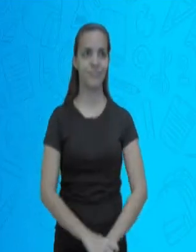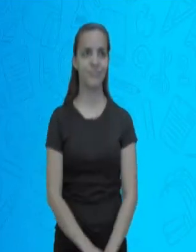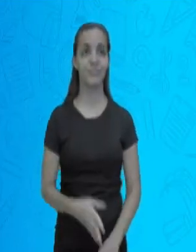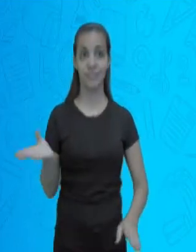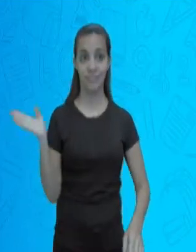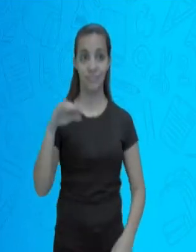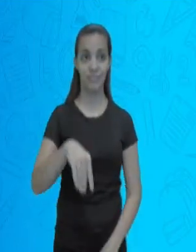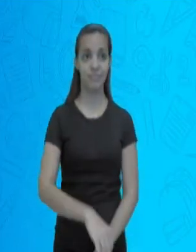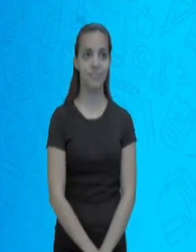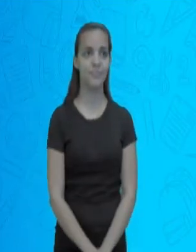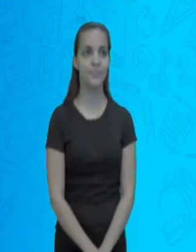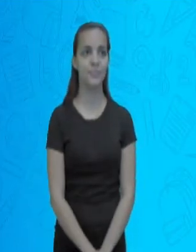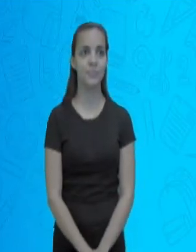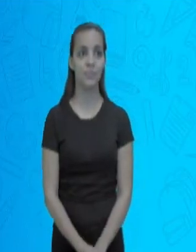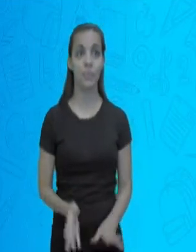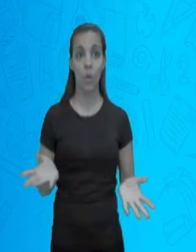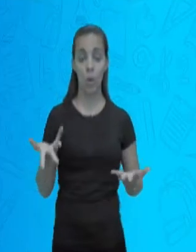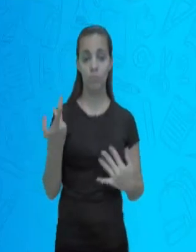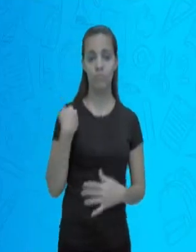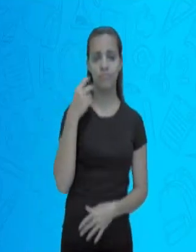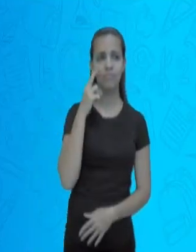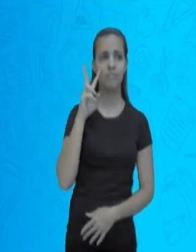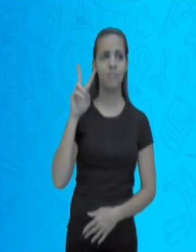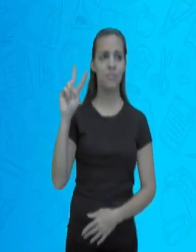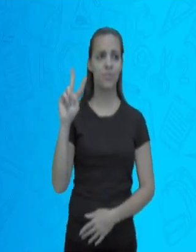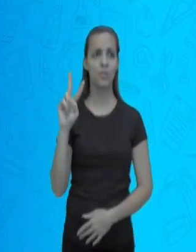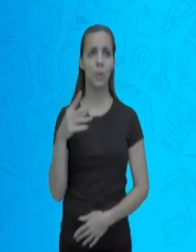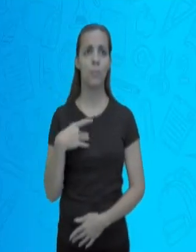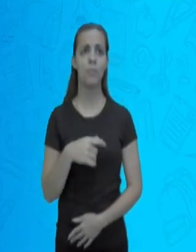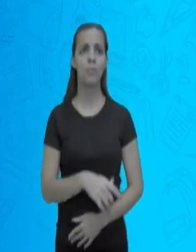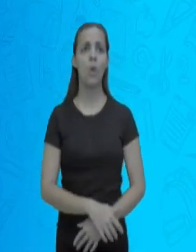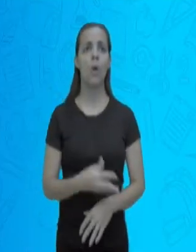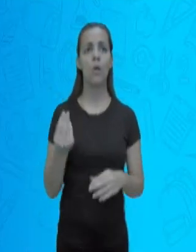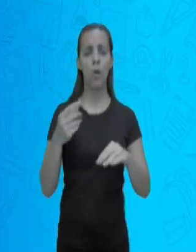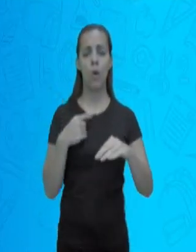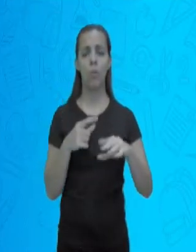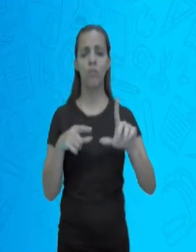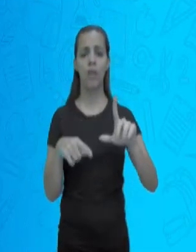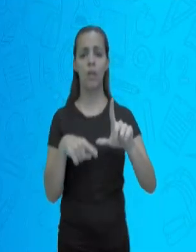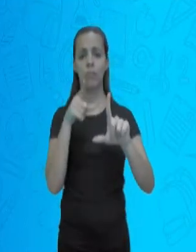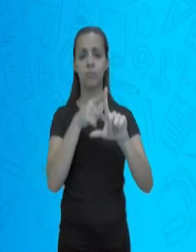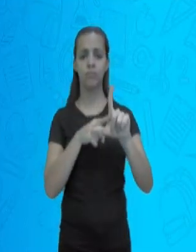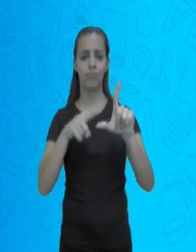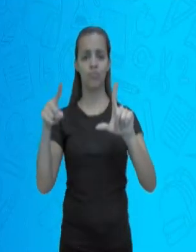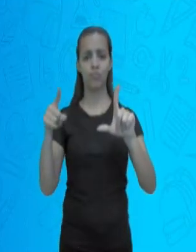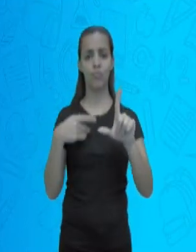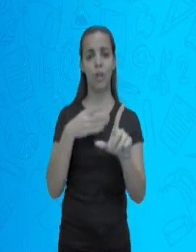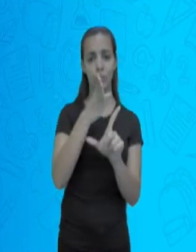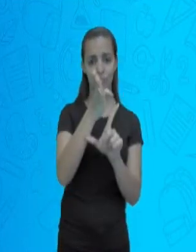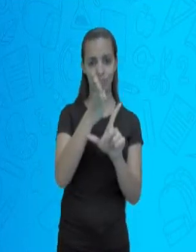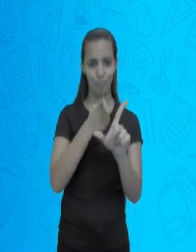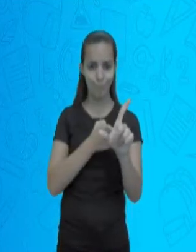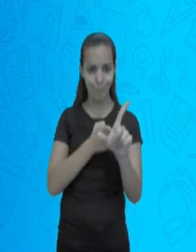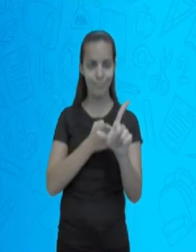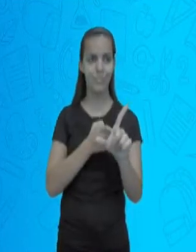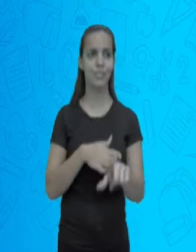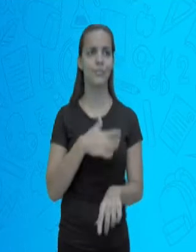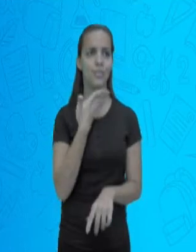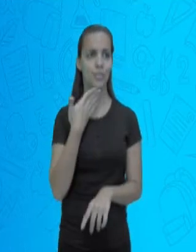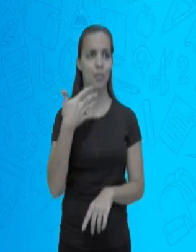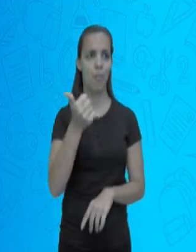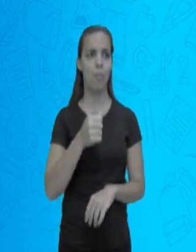lá. Hoje nós vamos ver a bissetriz de um ângulo e nós vamos ver retas perpendiculares